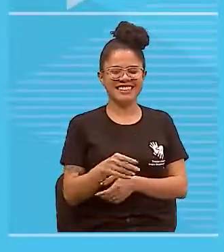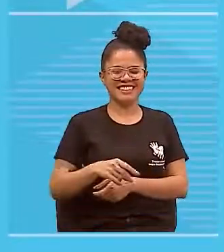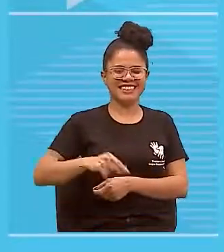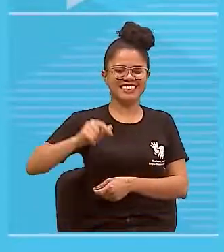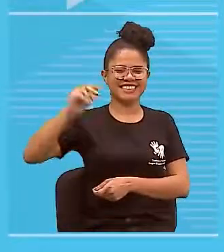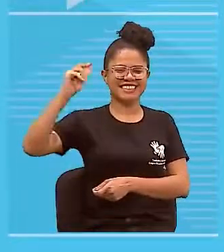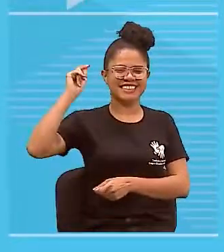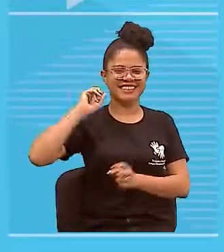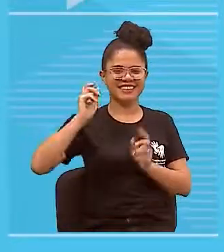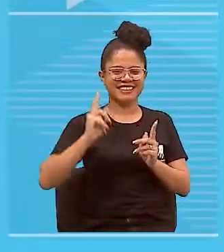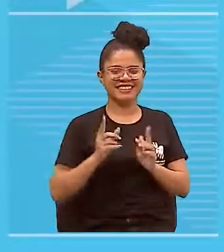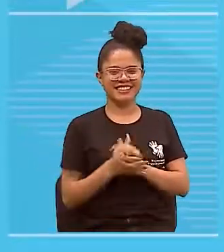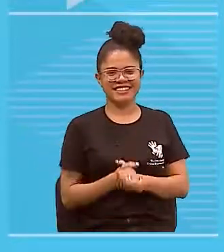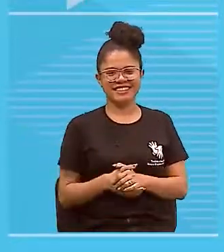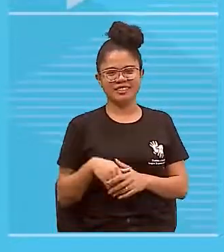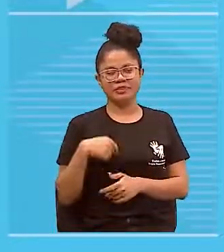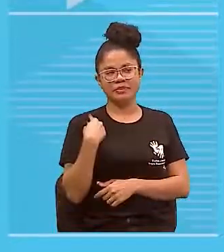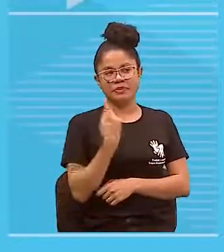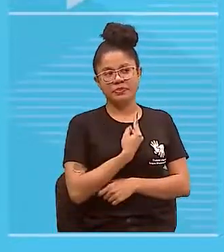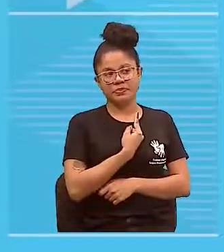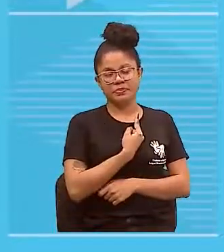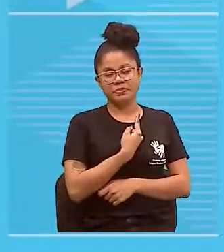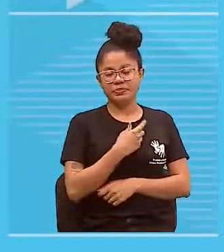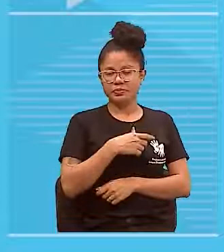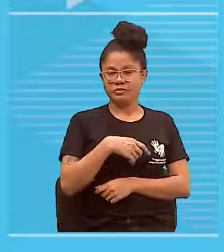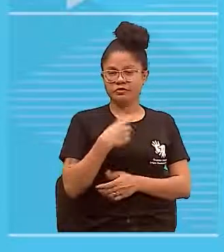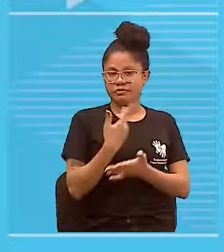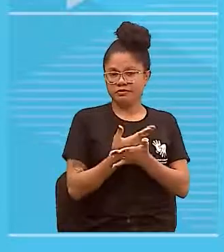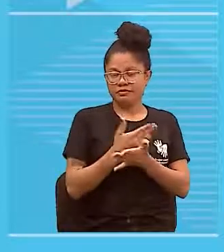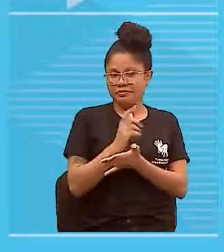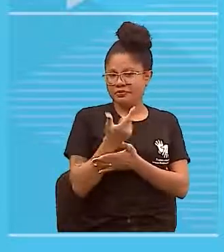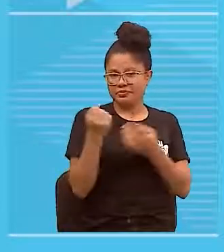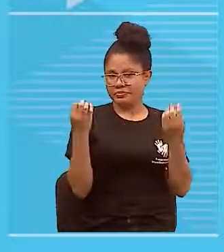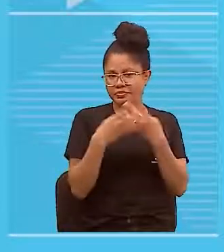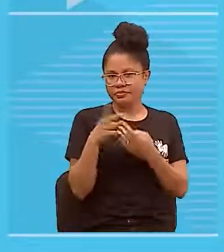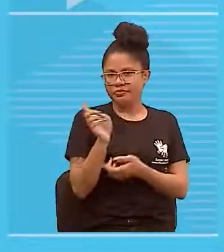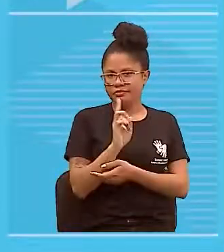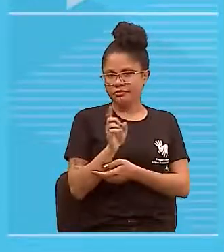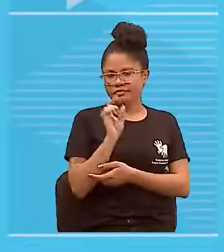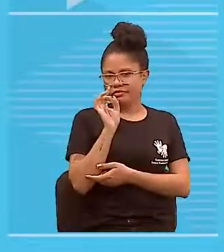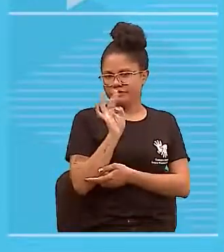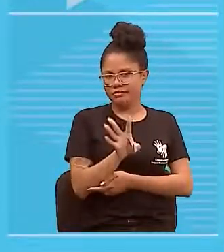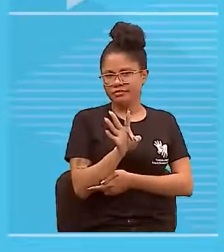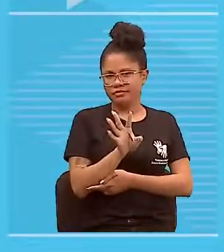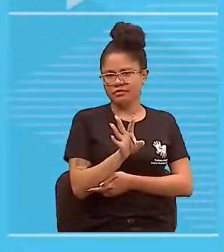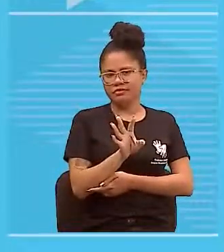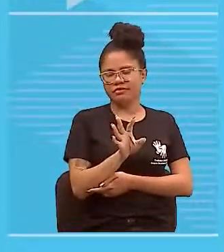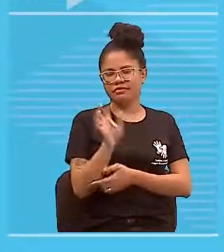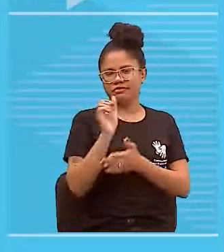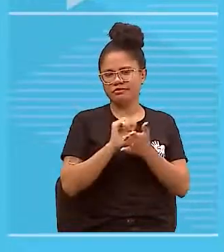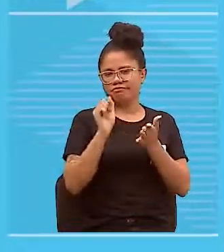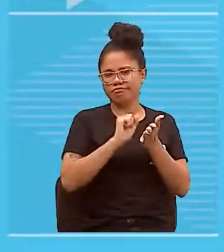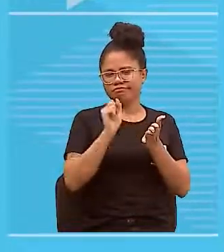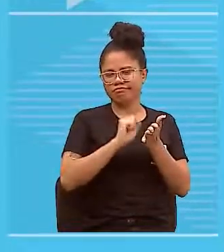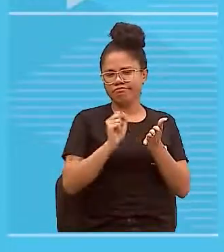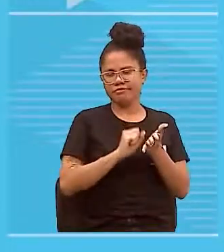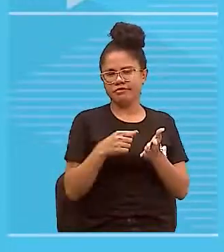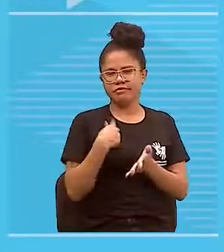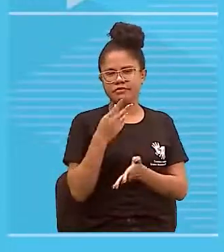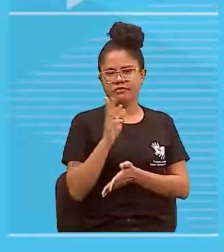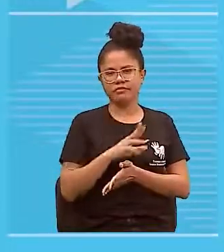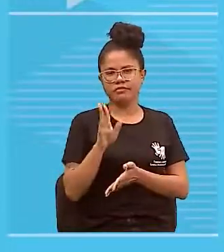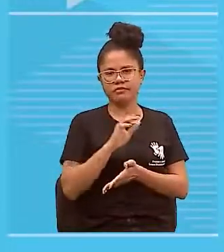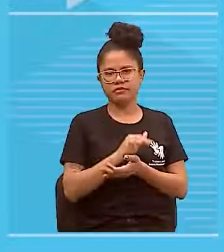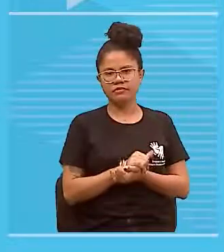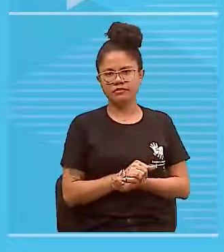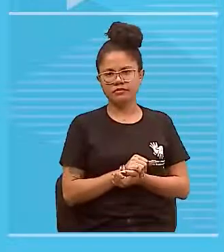antiga, moço. A gente, quando eu estudava, não tinha slide, não. O professor, era massa, ó. A gente usava uma coisa